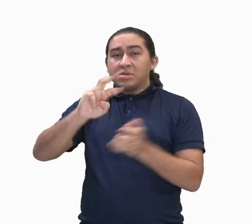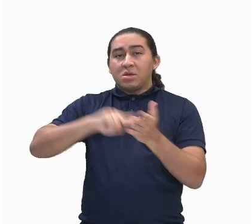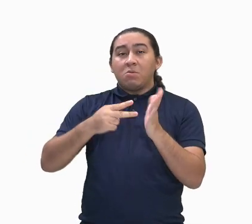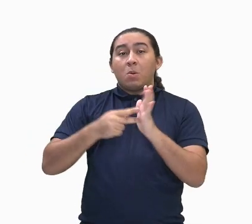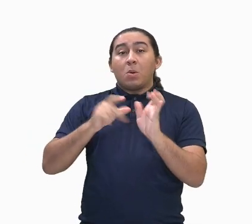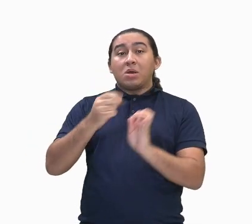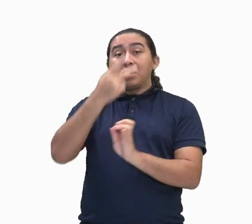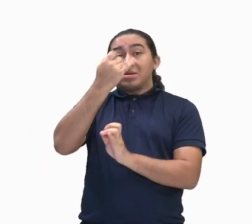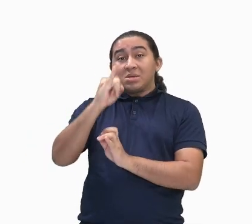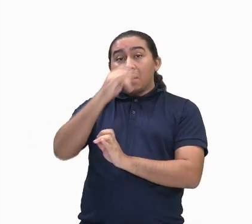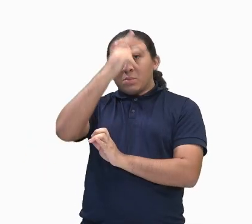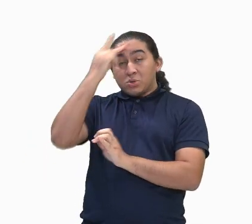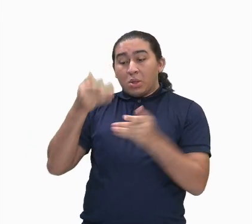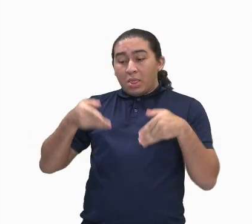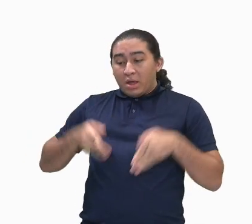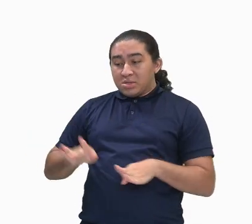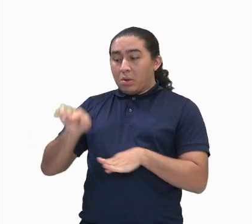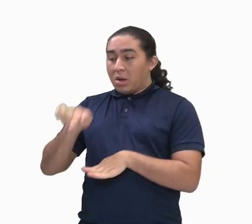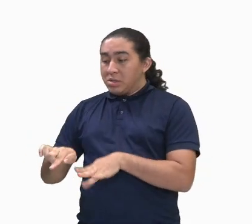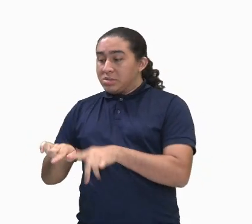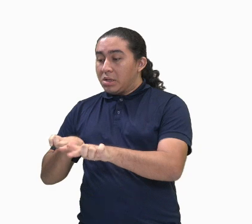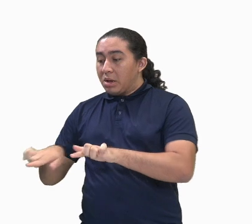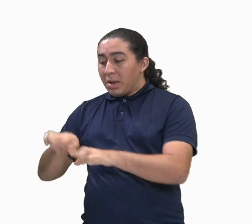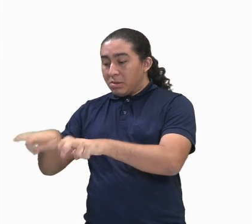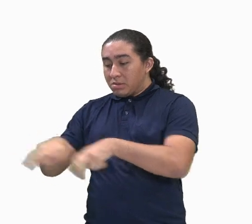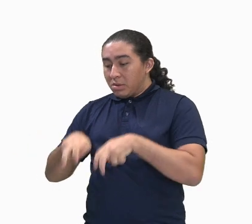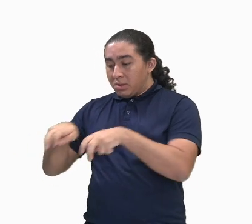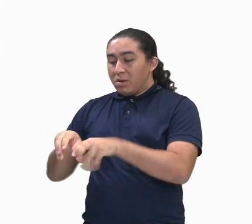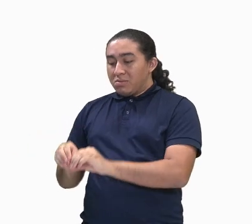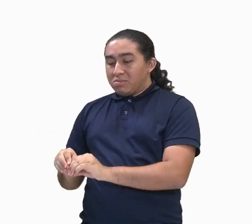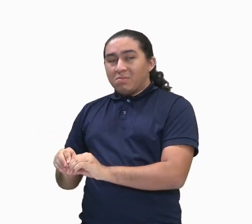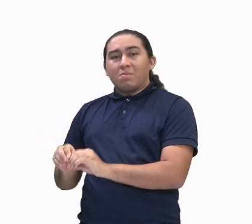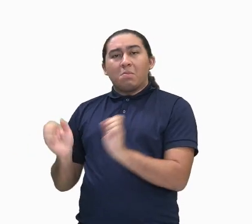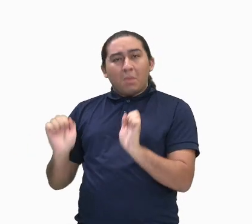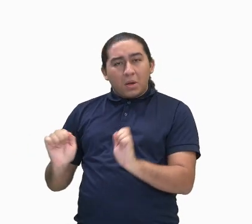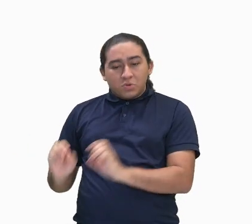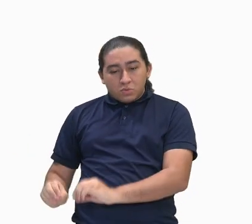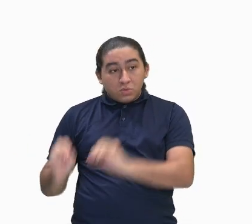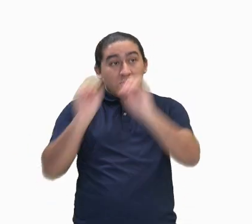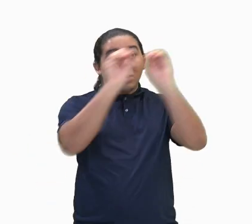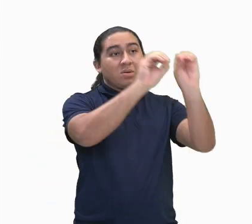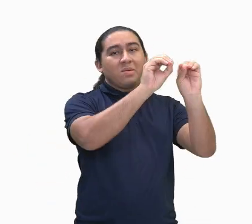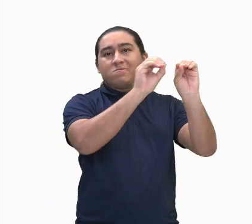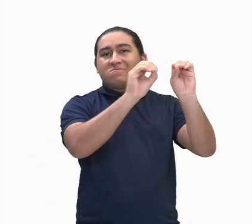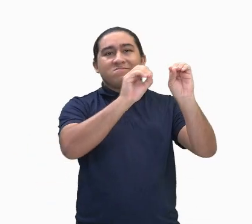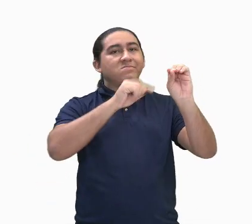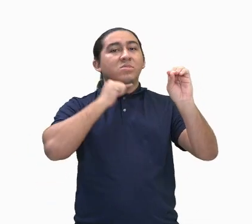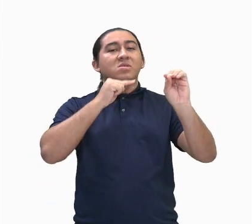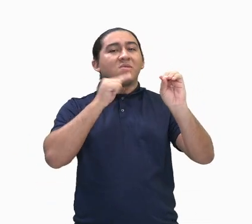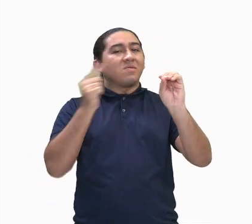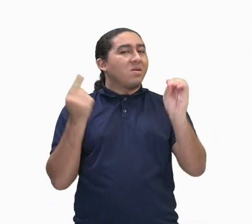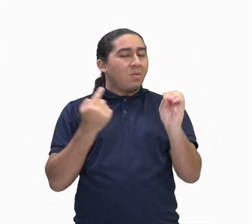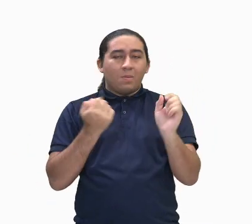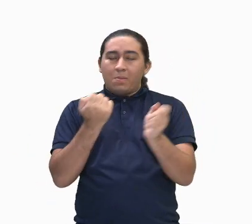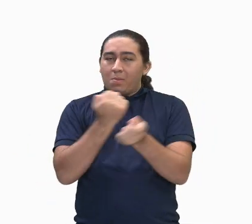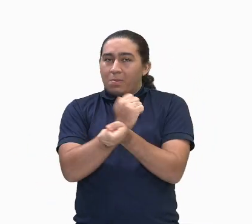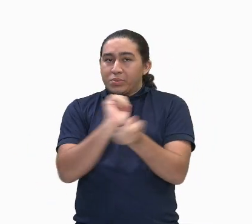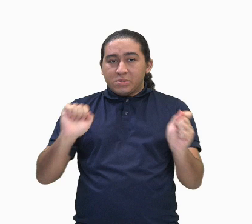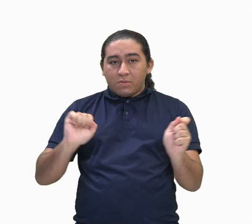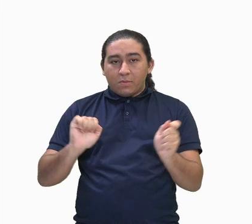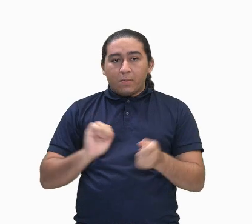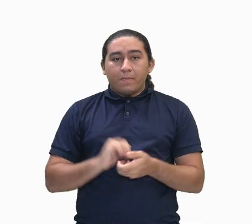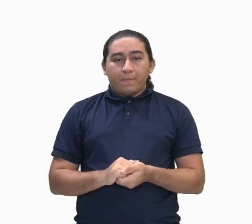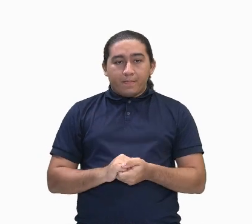como servo, dificilmente vai ascender socialmente até chegar a uma classe de nobre. E nós também temos aí, então, depois que essa sociedade